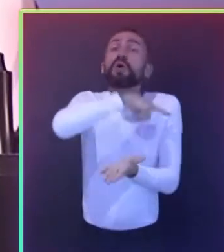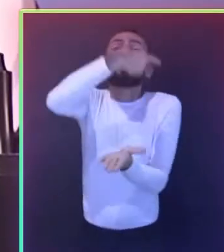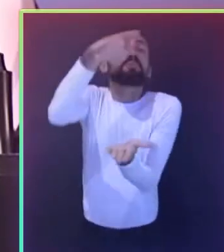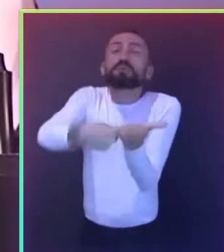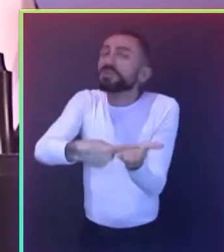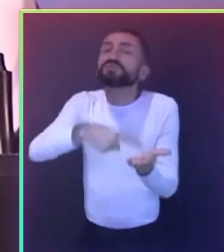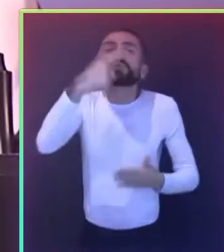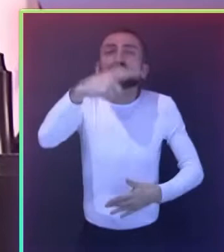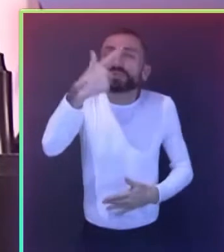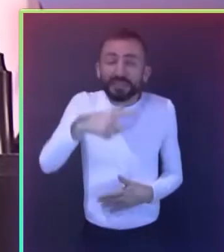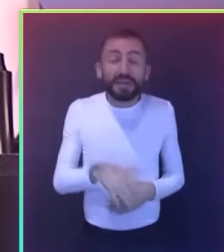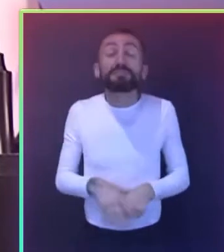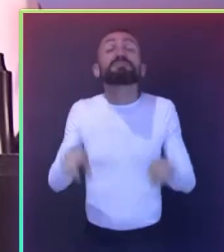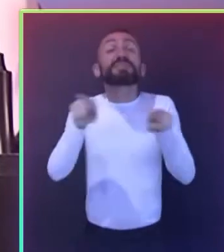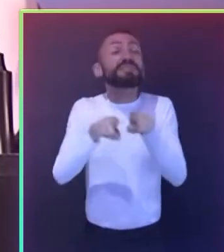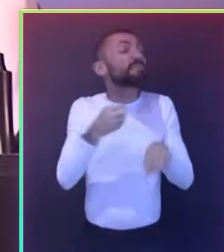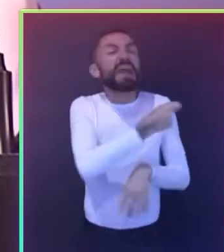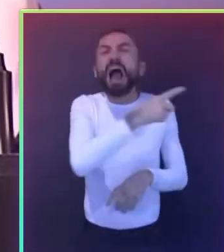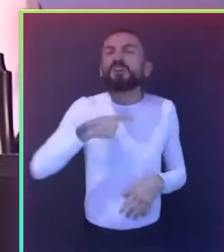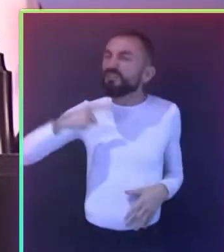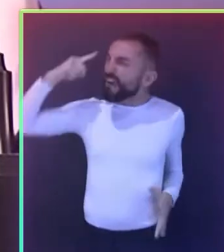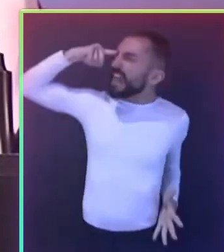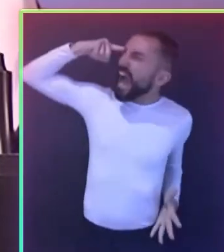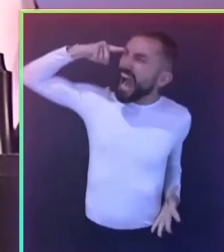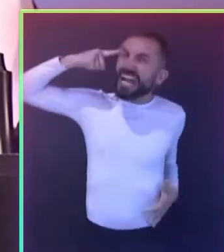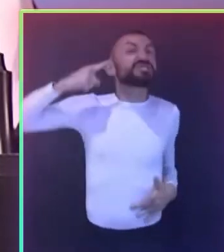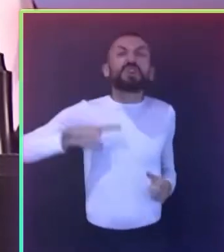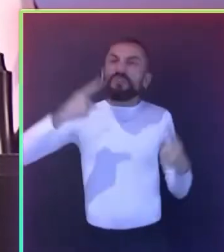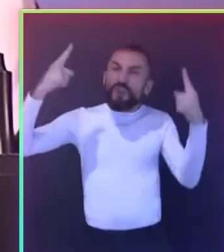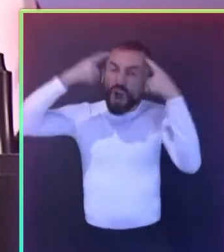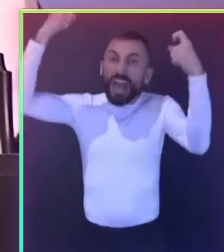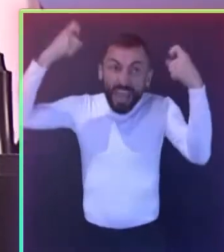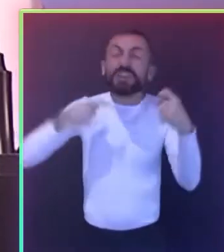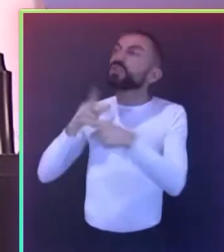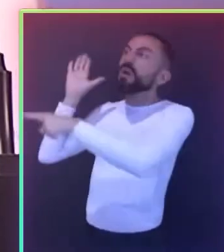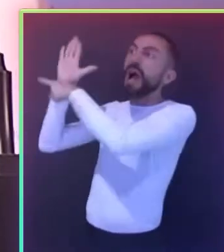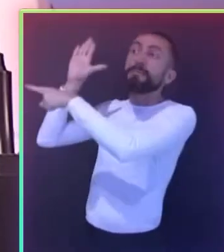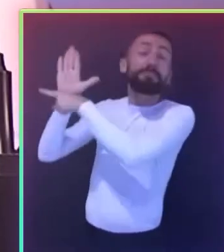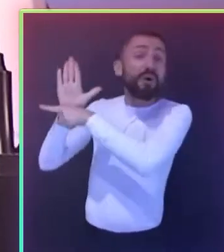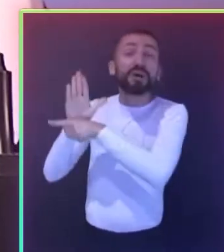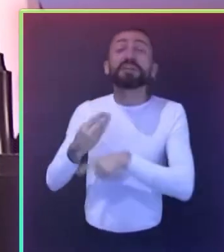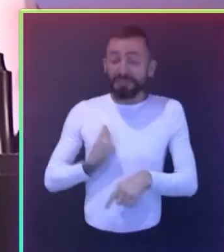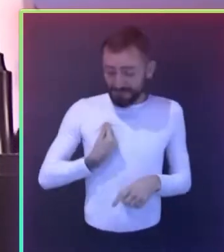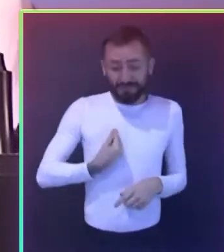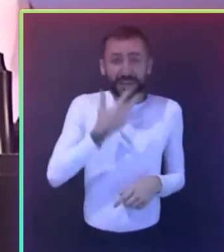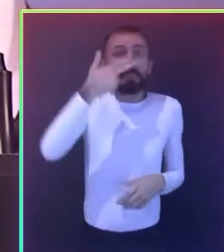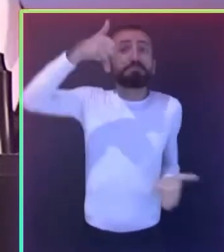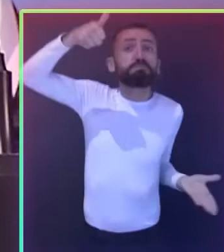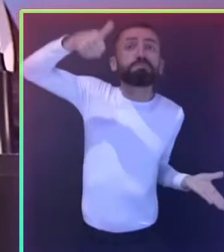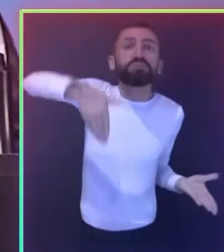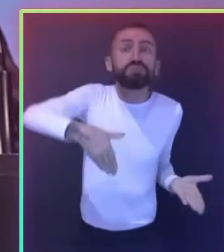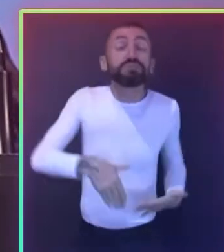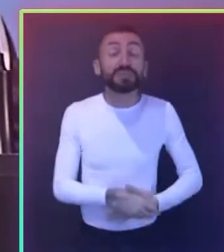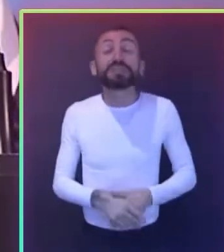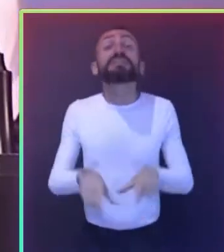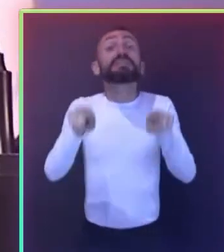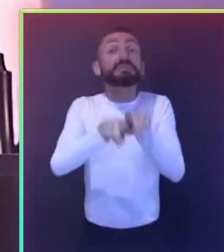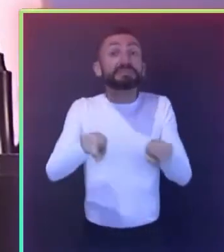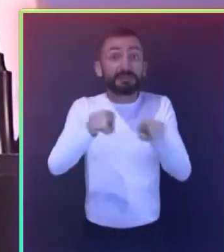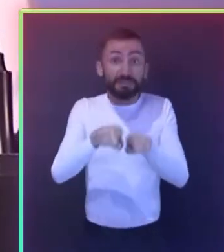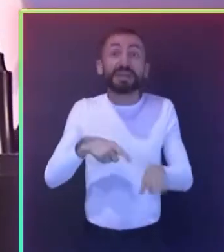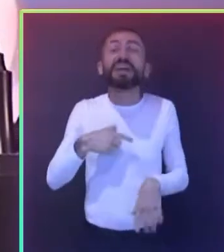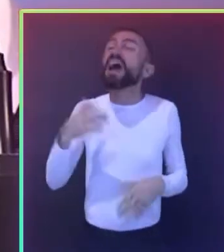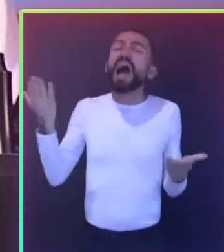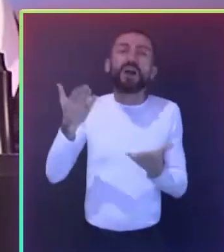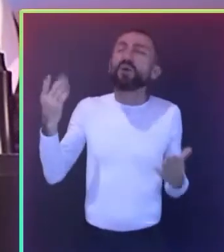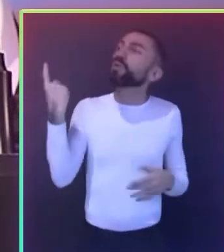ação de apoiadores fanáticos e de eventos o descaso com a vida o trágico fim do último